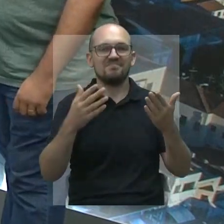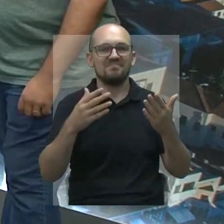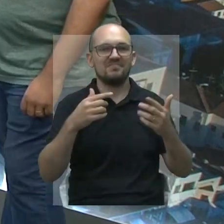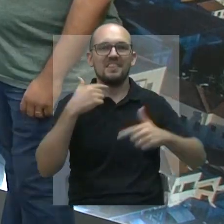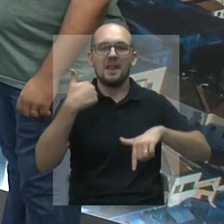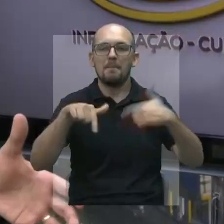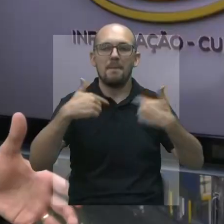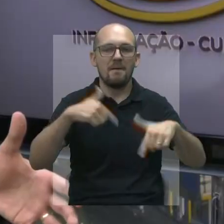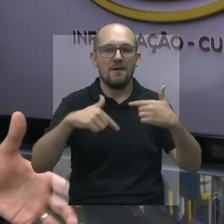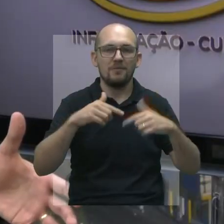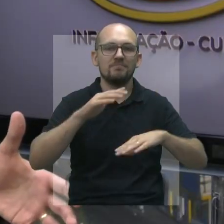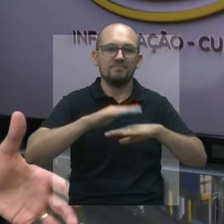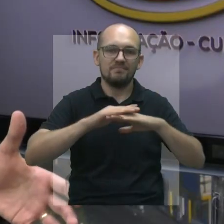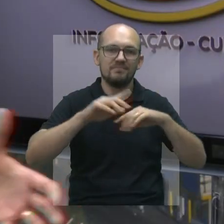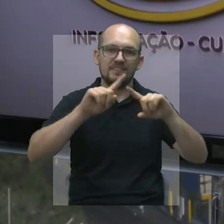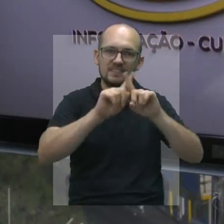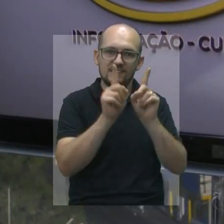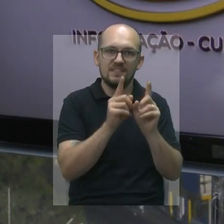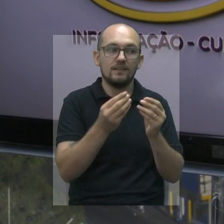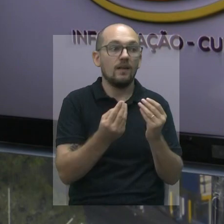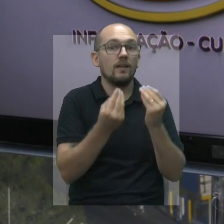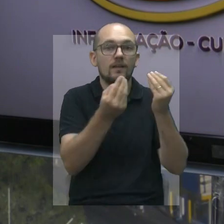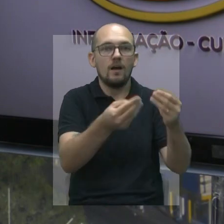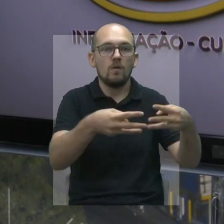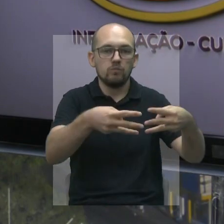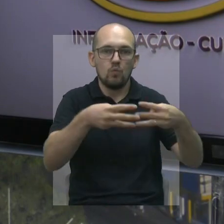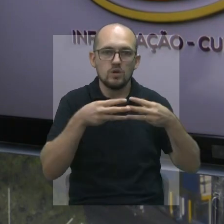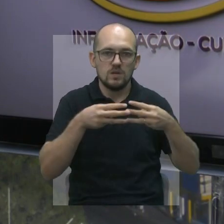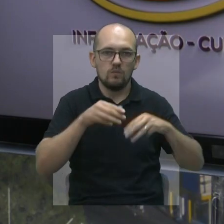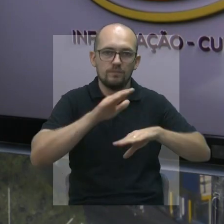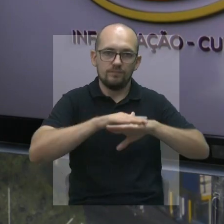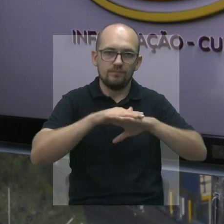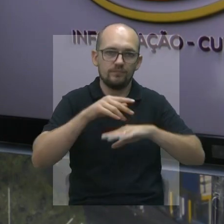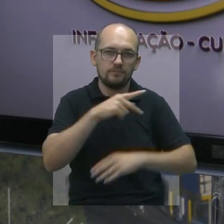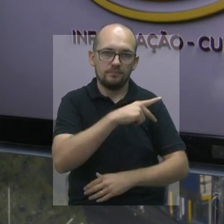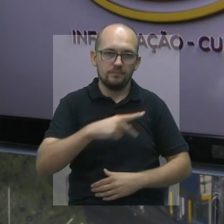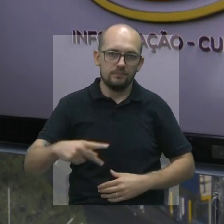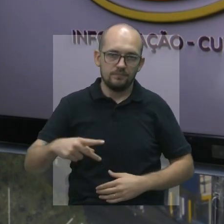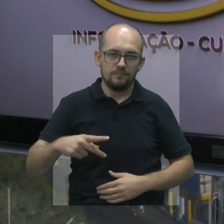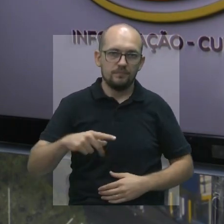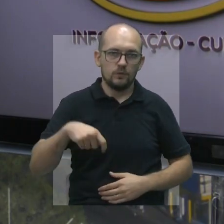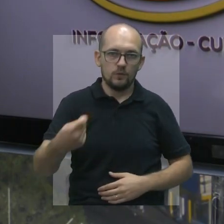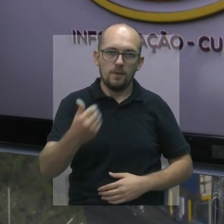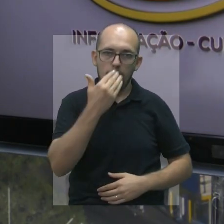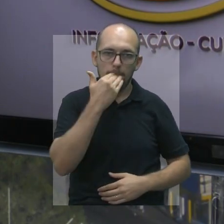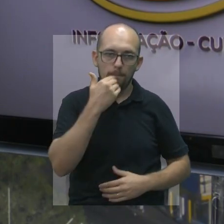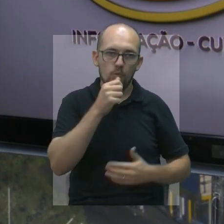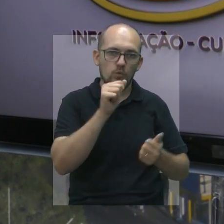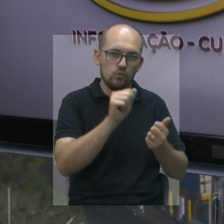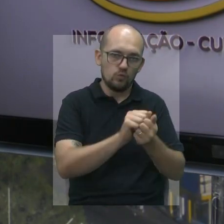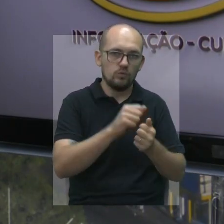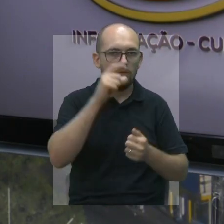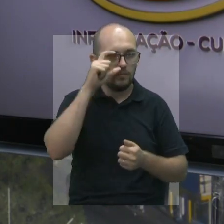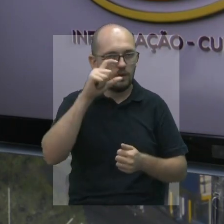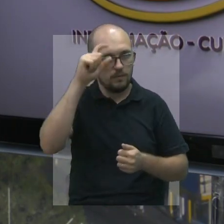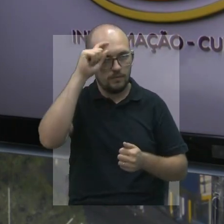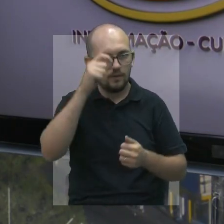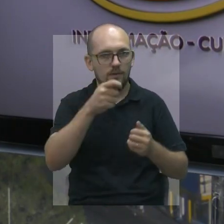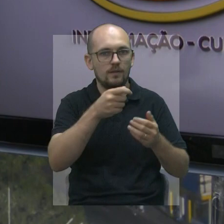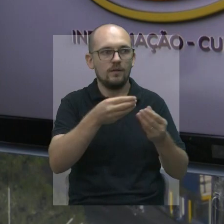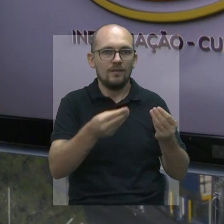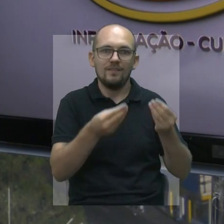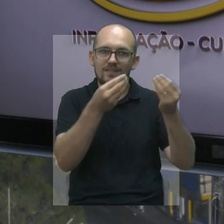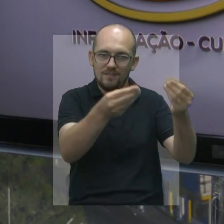esse trabalho realizado pelo 15 de Jaú por meio de uma moção de autoria do presidente José Carlos Borgo e do vereador Fernando Barbieri. Agora,